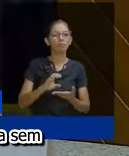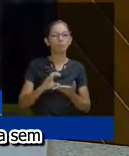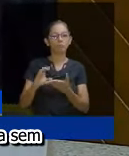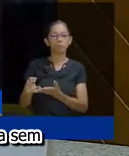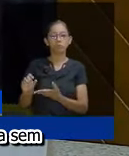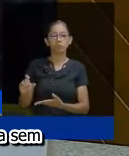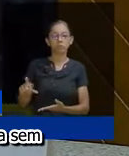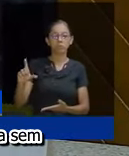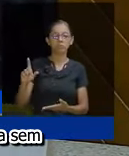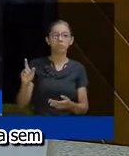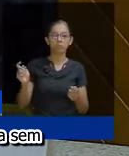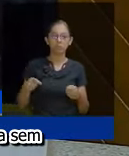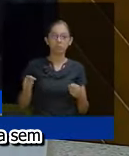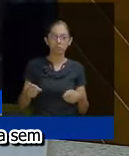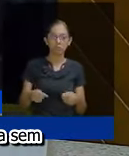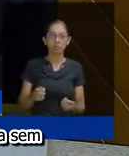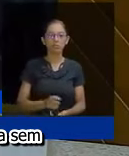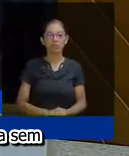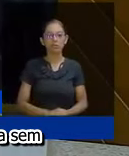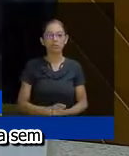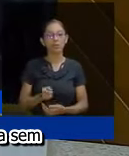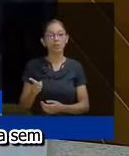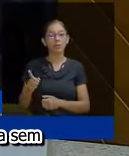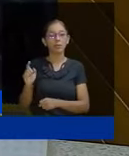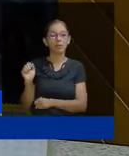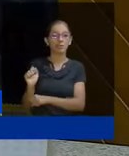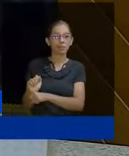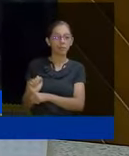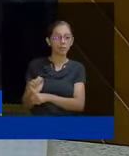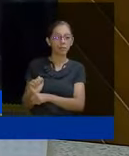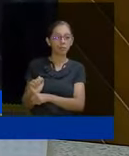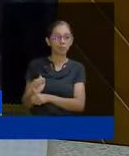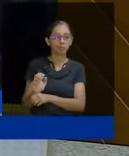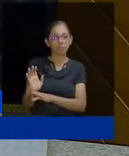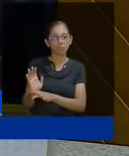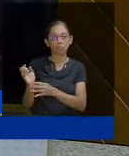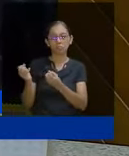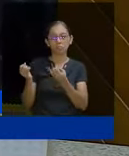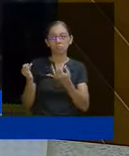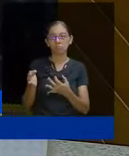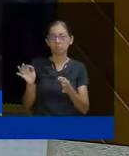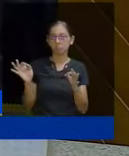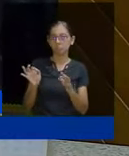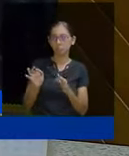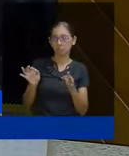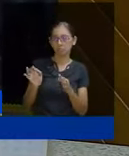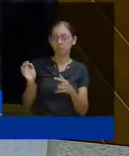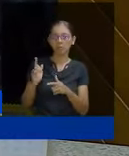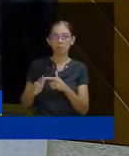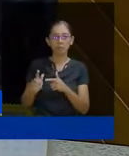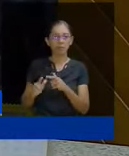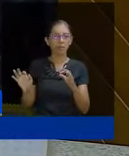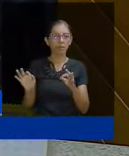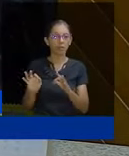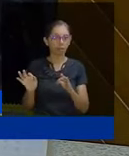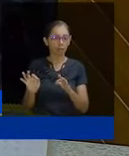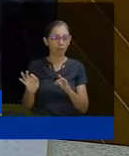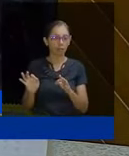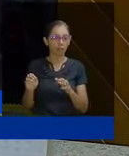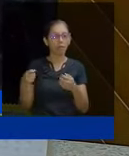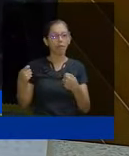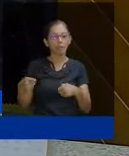com a agravante da obra se encontrar paralisada sem justificativas técnicas para